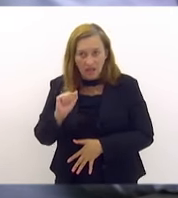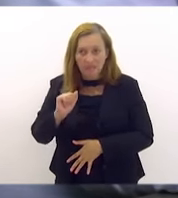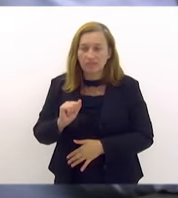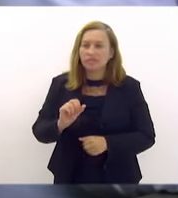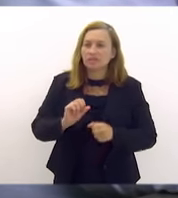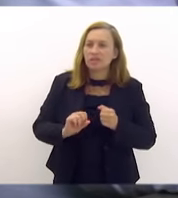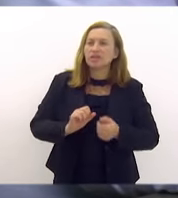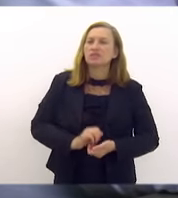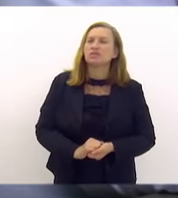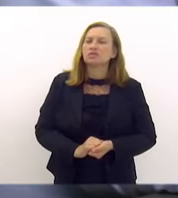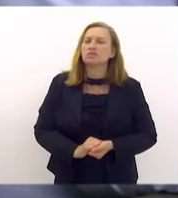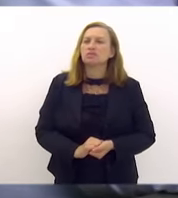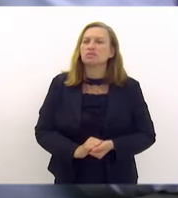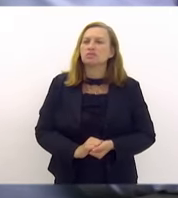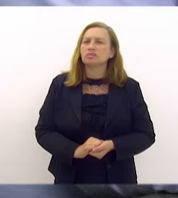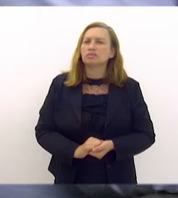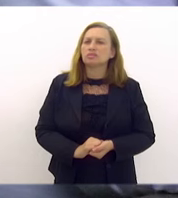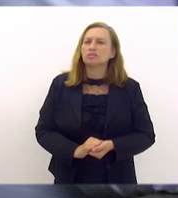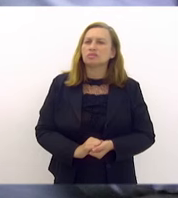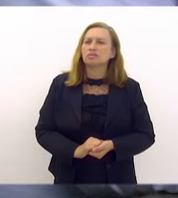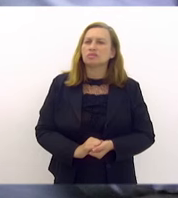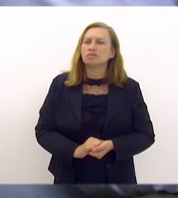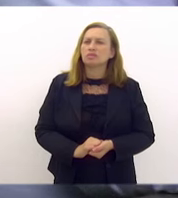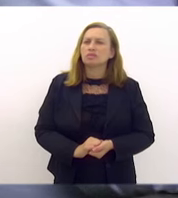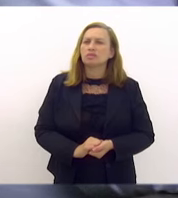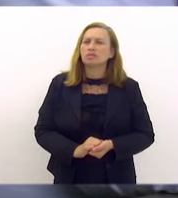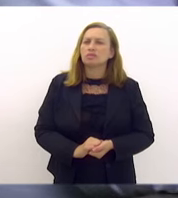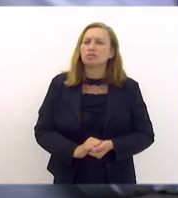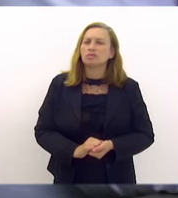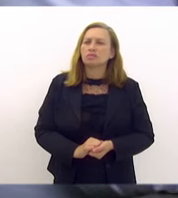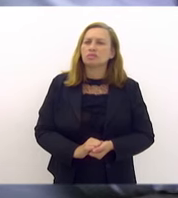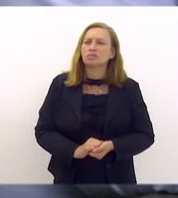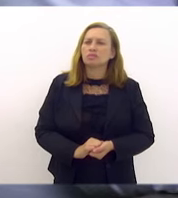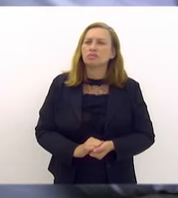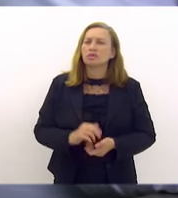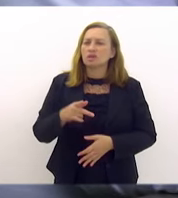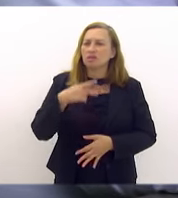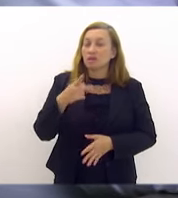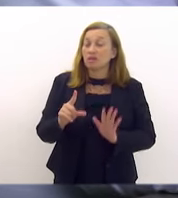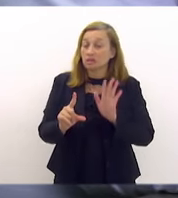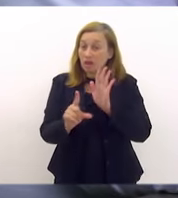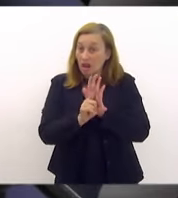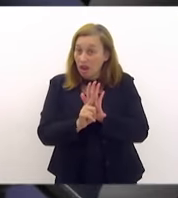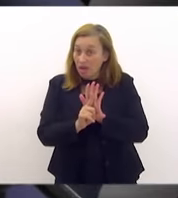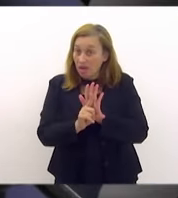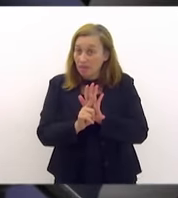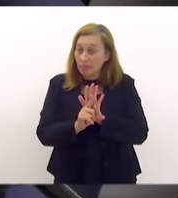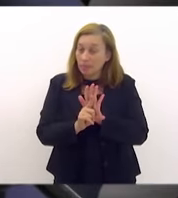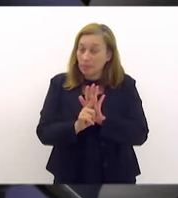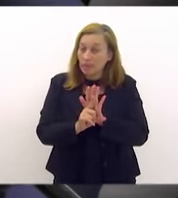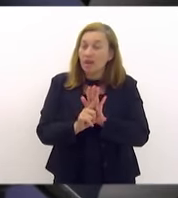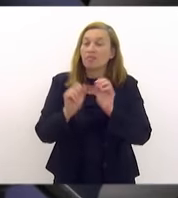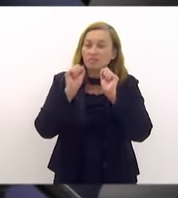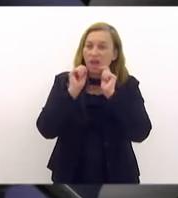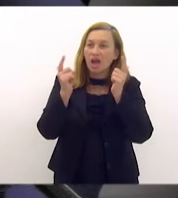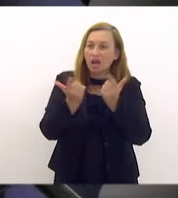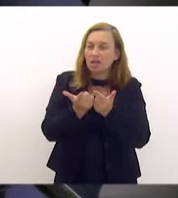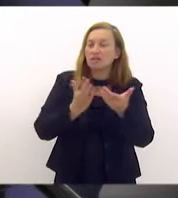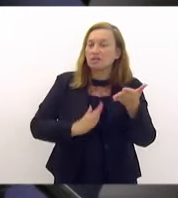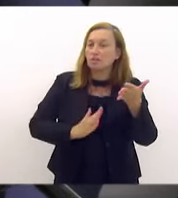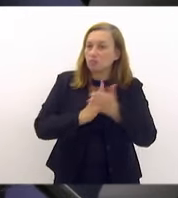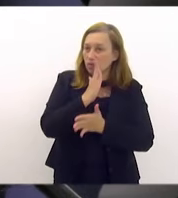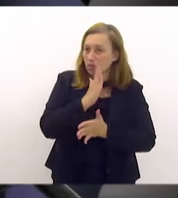eh faz uma um uma ponderação com relação à lei que a Assembleia Legislativa